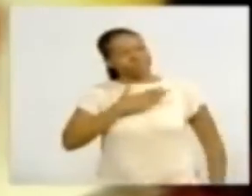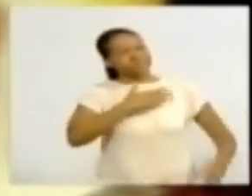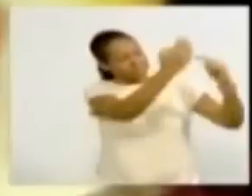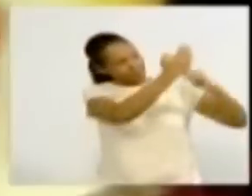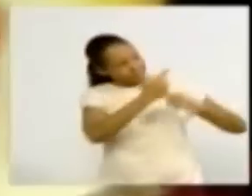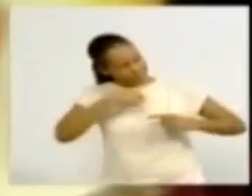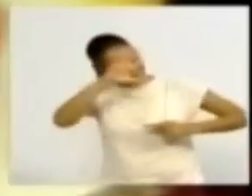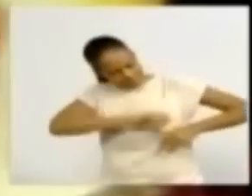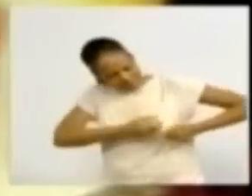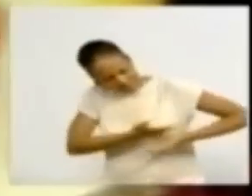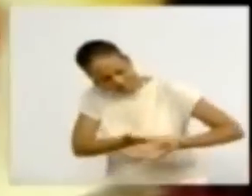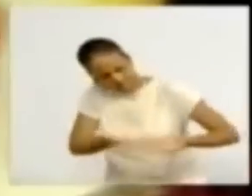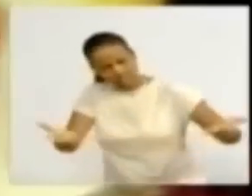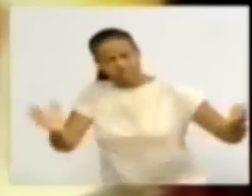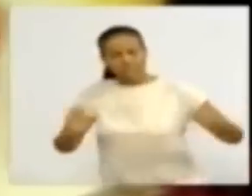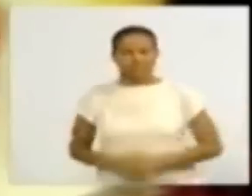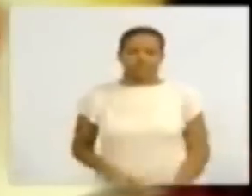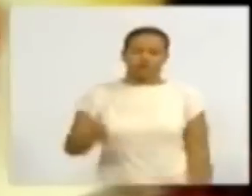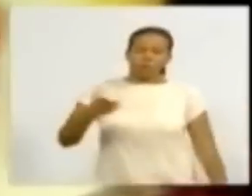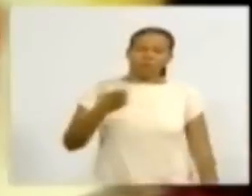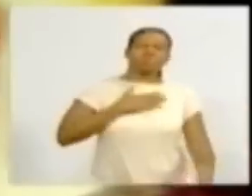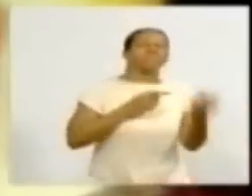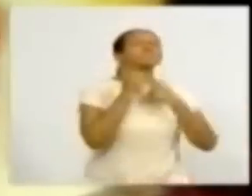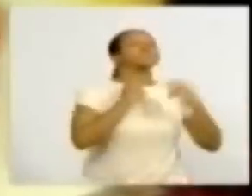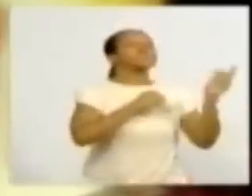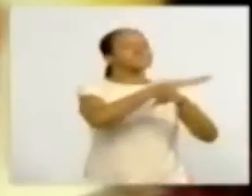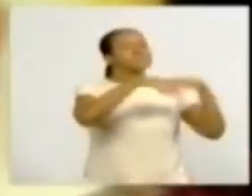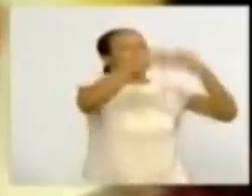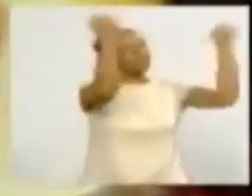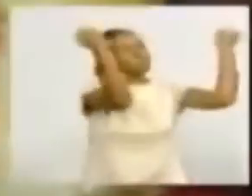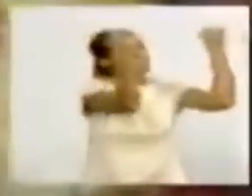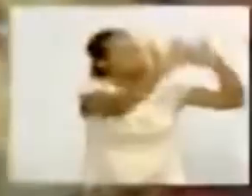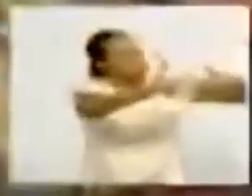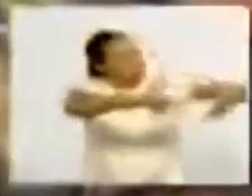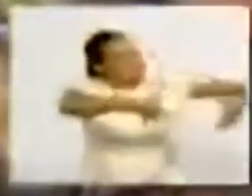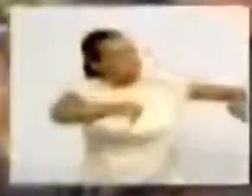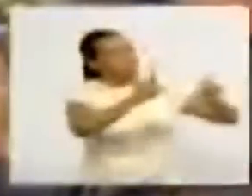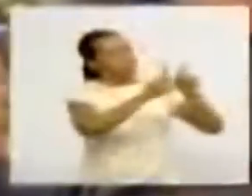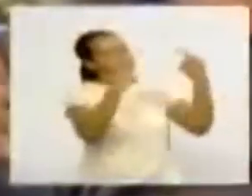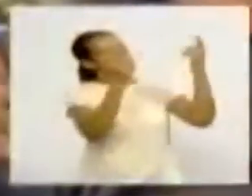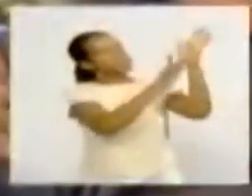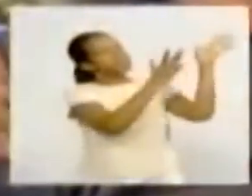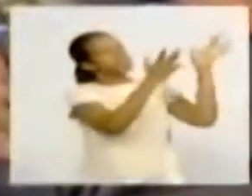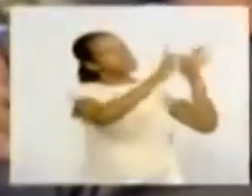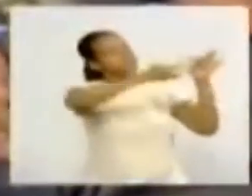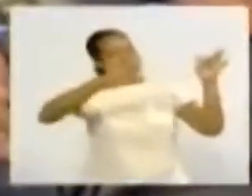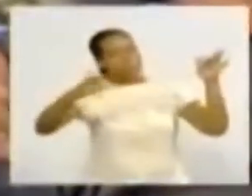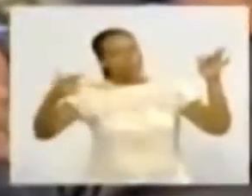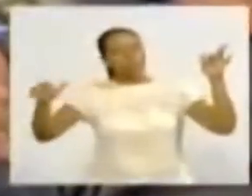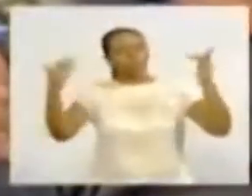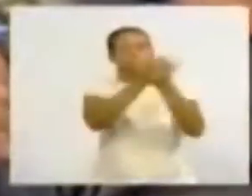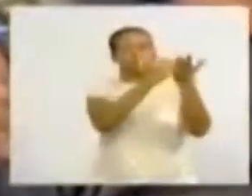ajudou a amar. Quando os meus sonhos iam desmoronar, me trouxeste outros